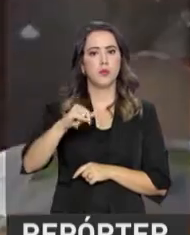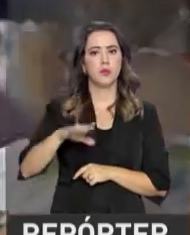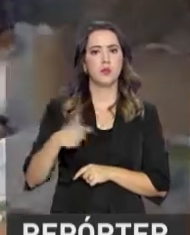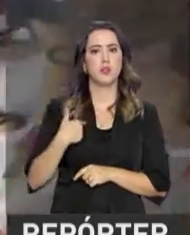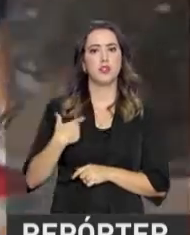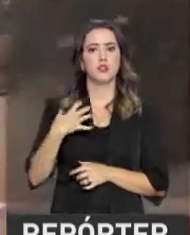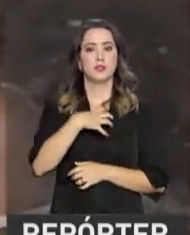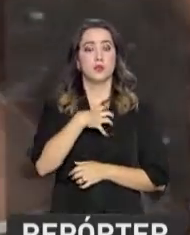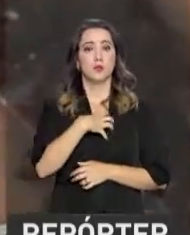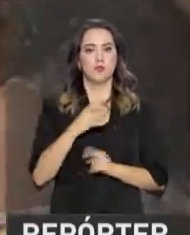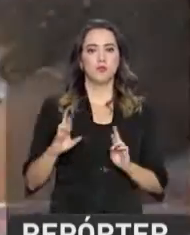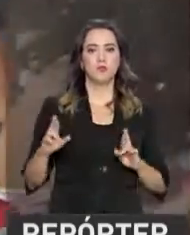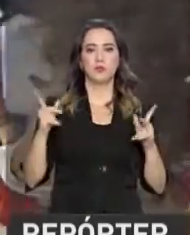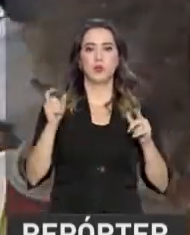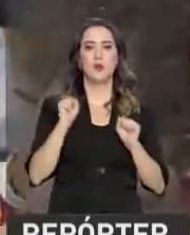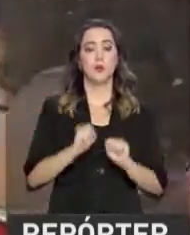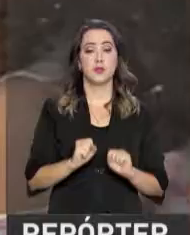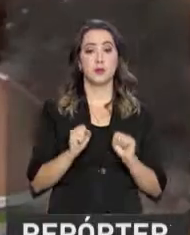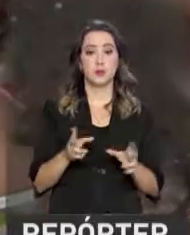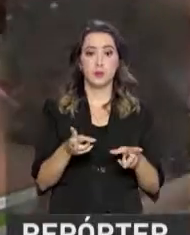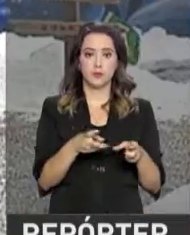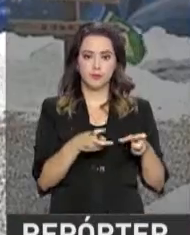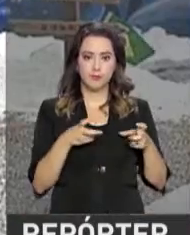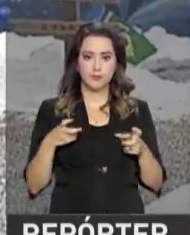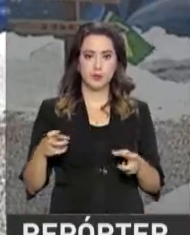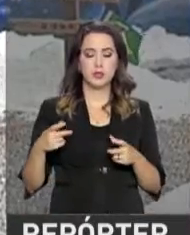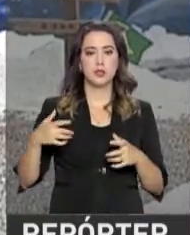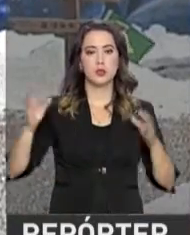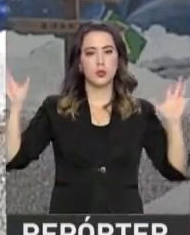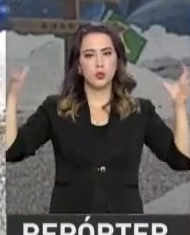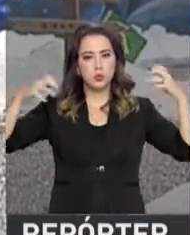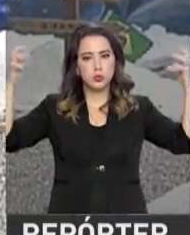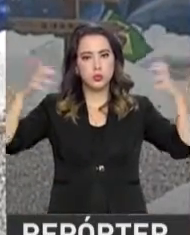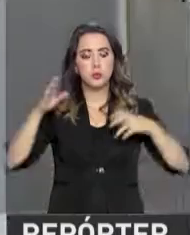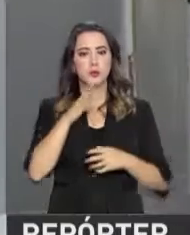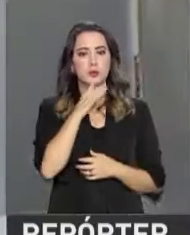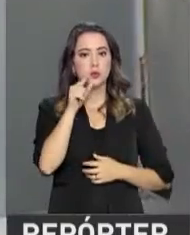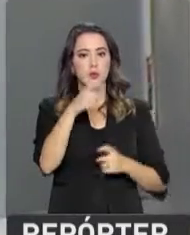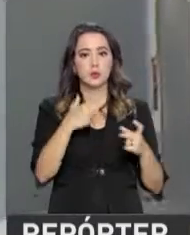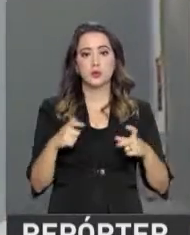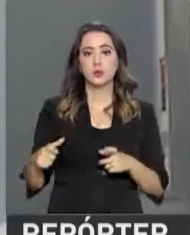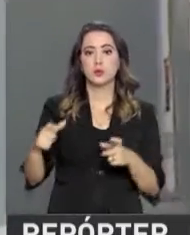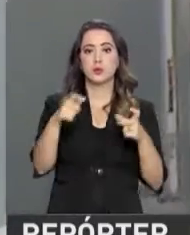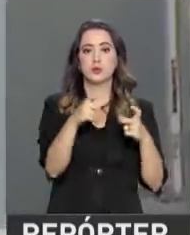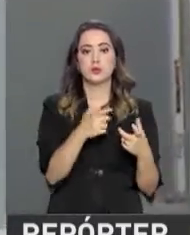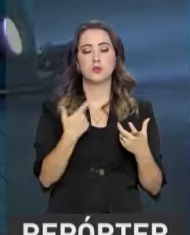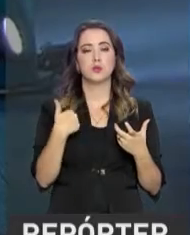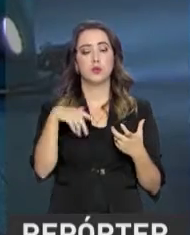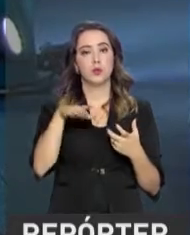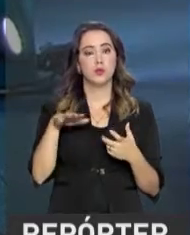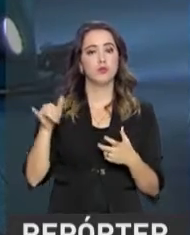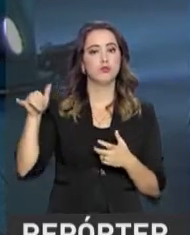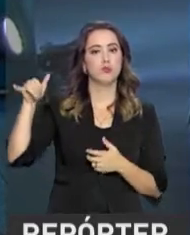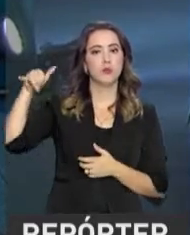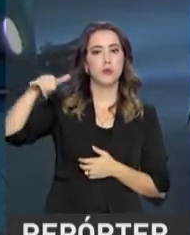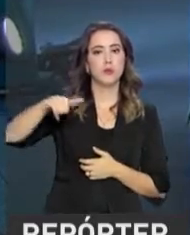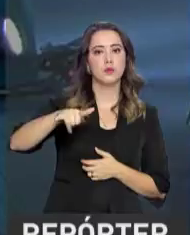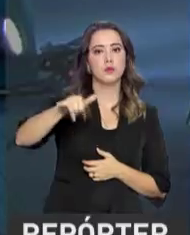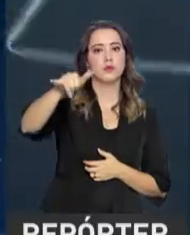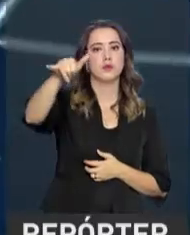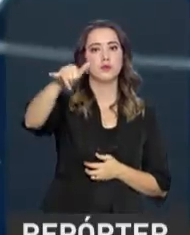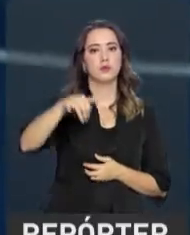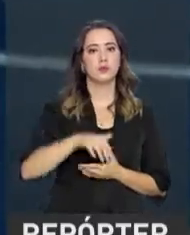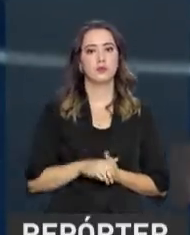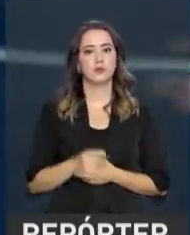sensações. Aqui é possível sentir a neve, conhecer as instalações científicas na Antártica, voar de asa